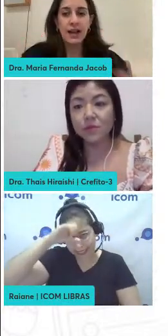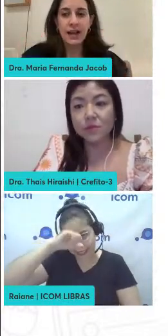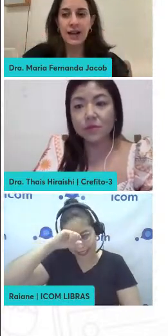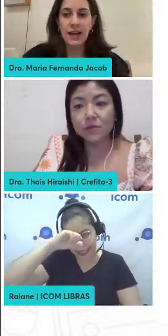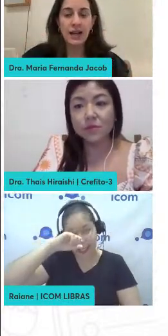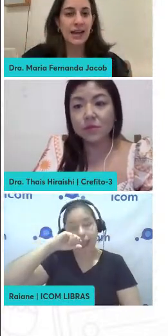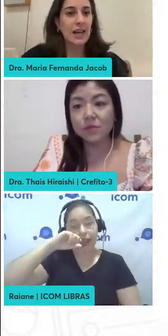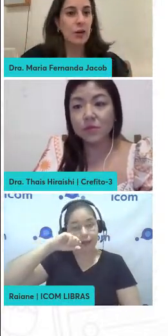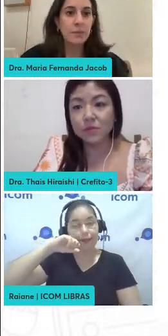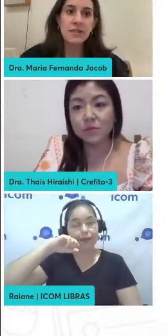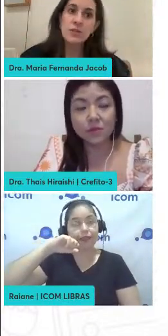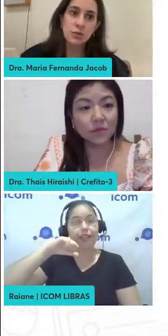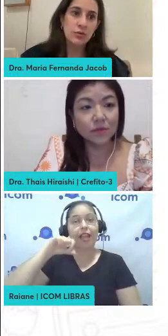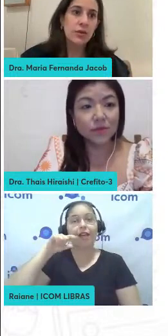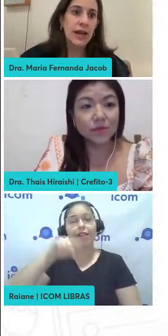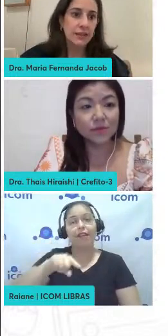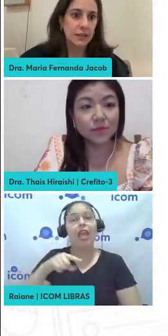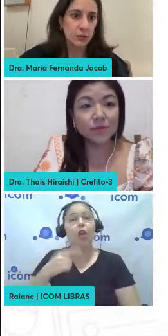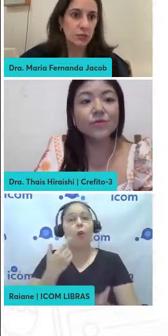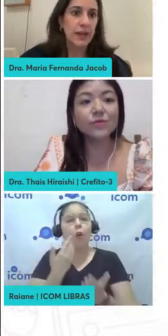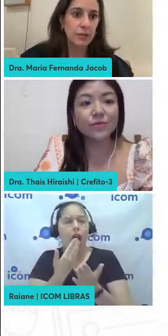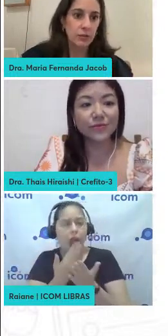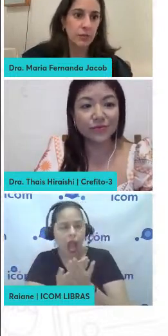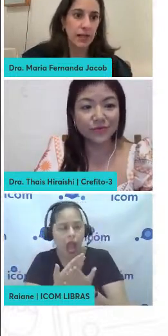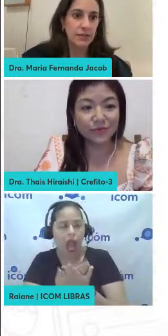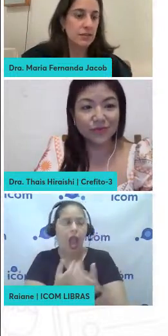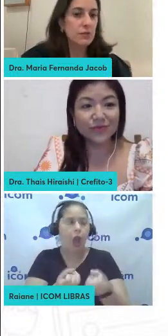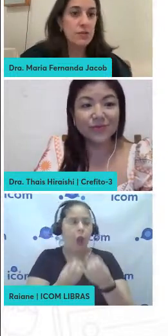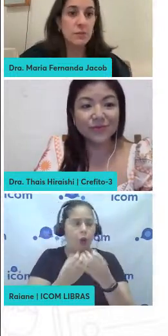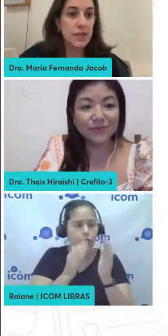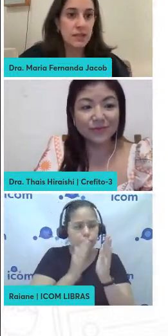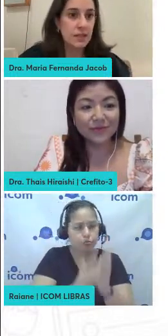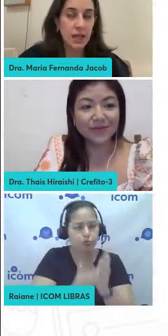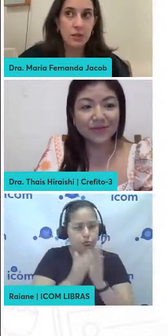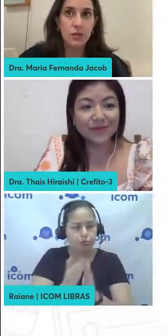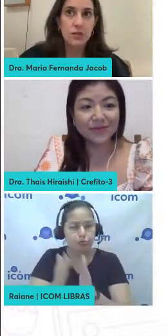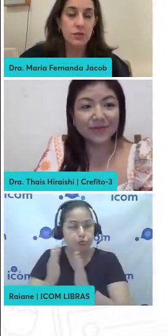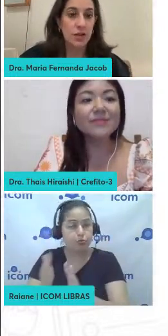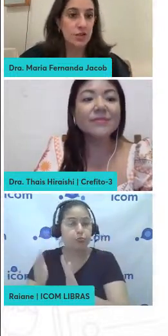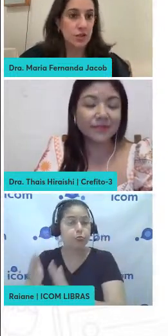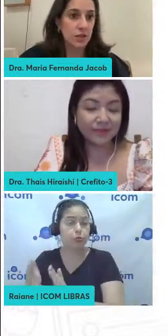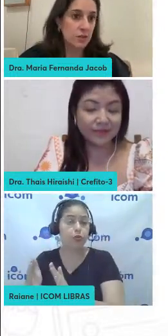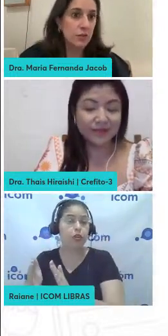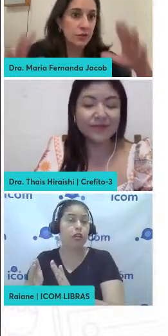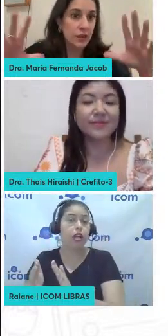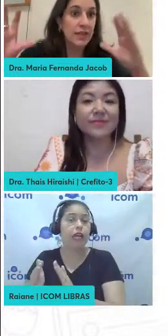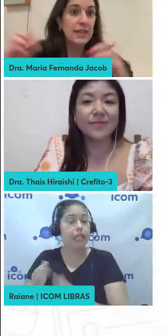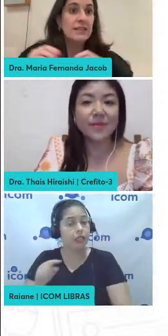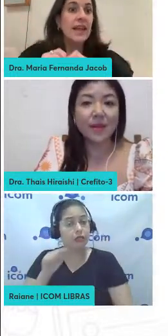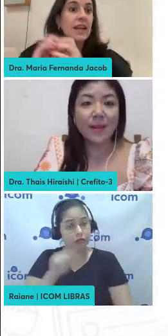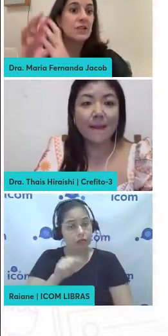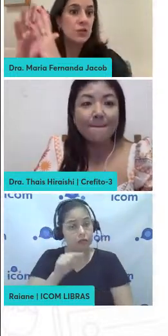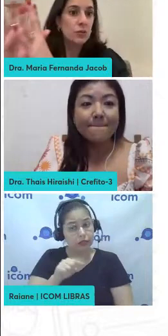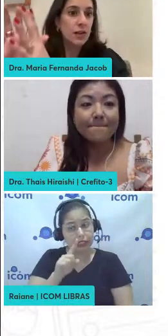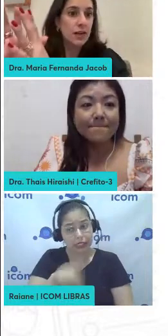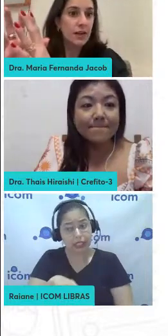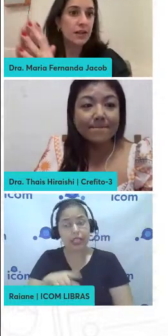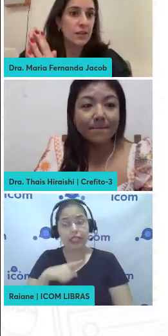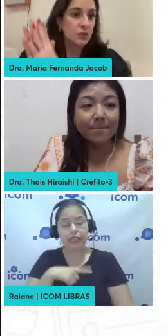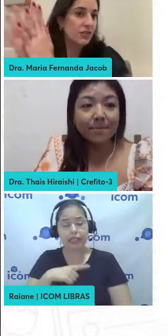sim aquela aula bem estruturada do método Pilates, não desmerecendo isso. Eu acho que isso, enfim, tem